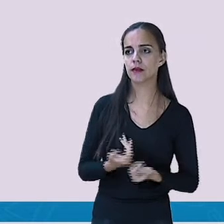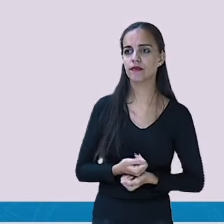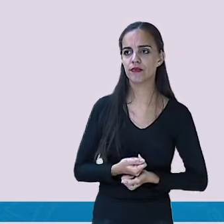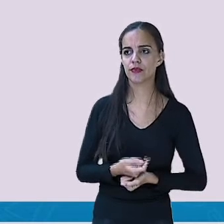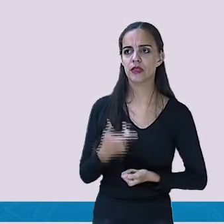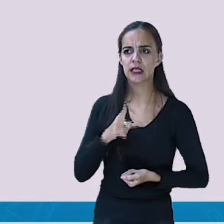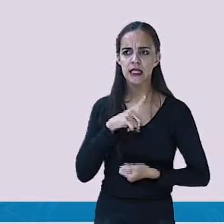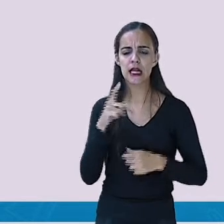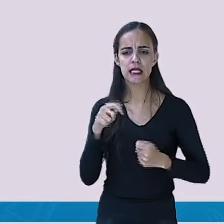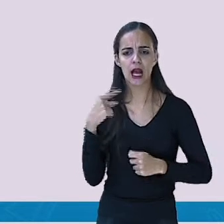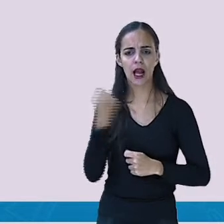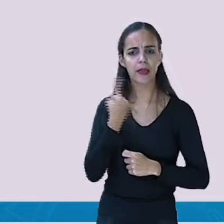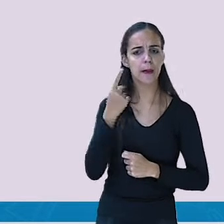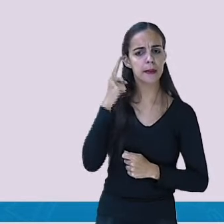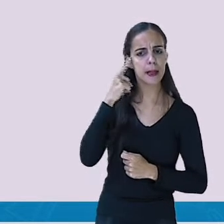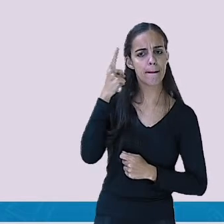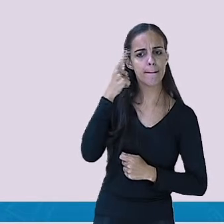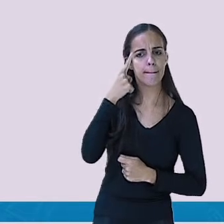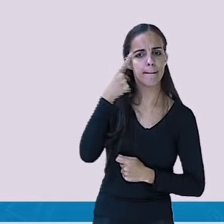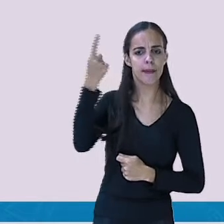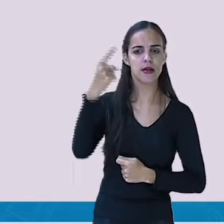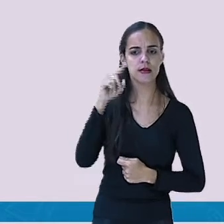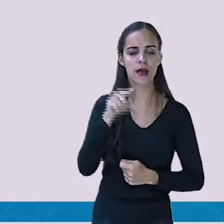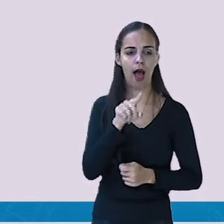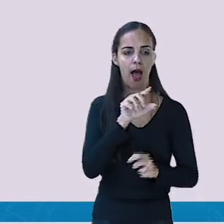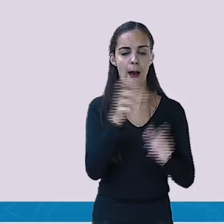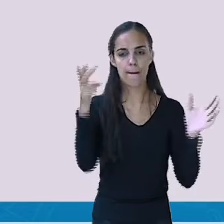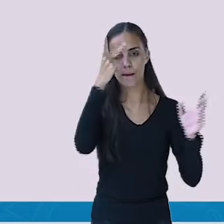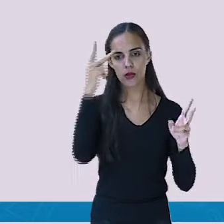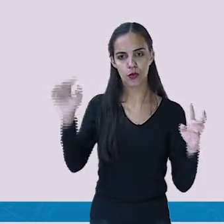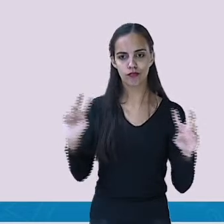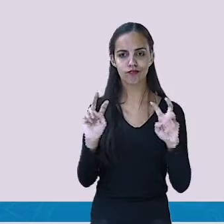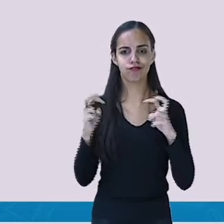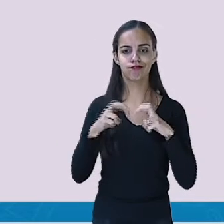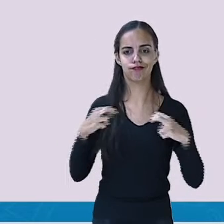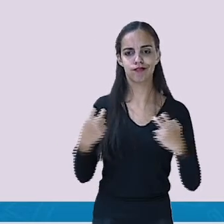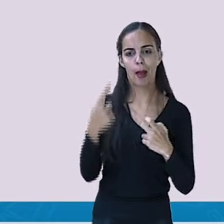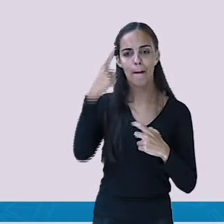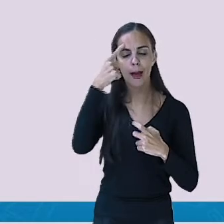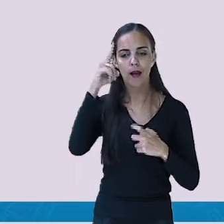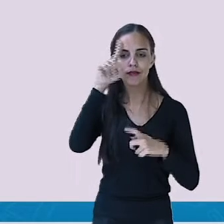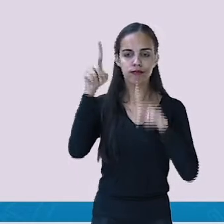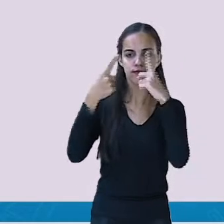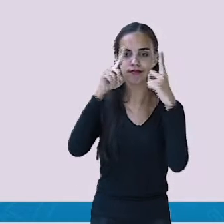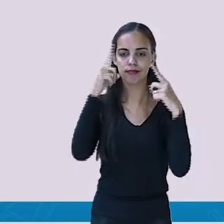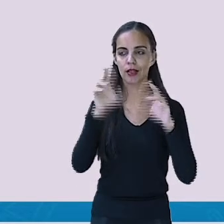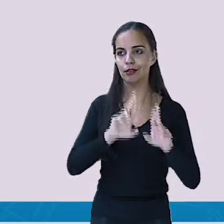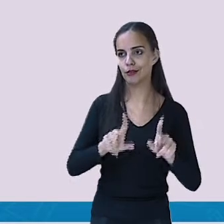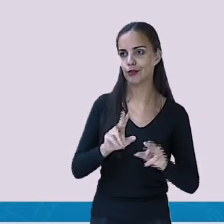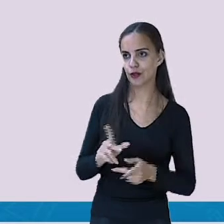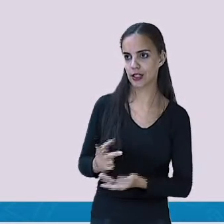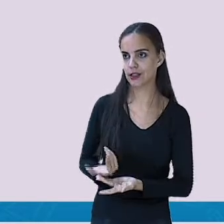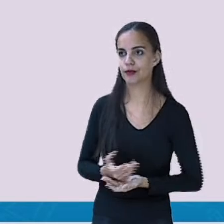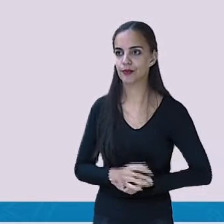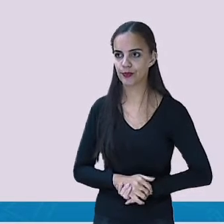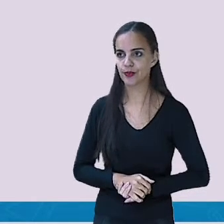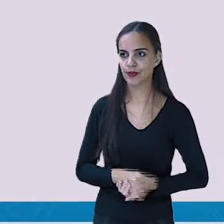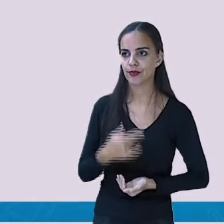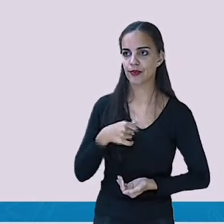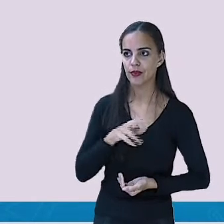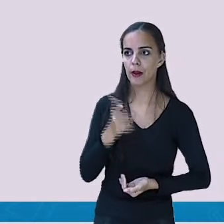ser diferentes, dependendo da realidade, da necessidade, para que sejam economicamente